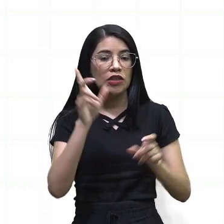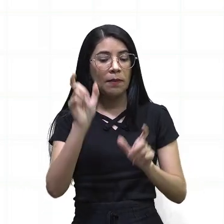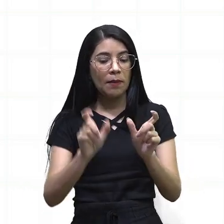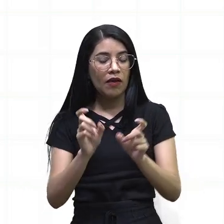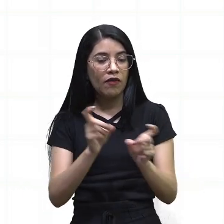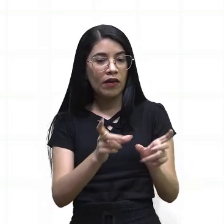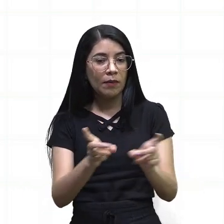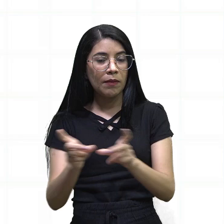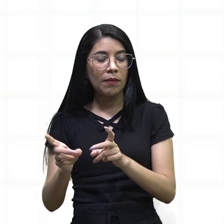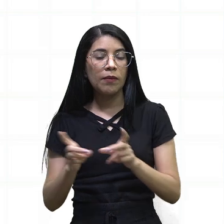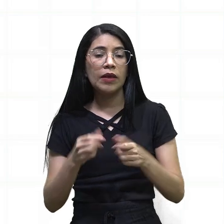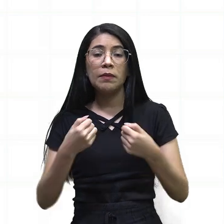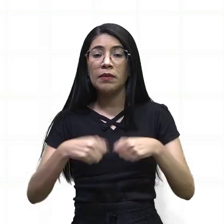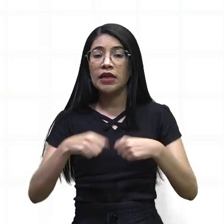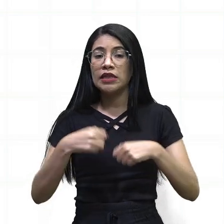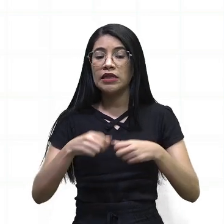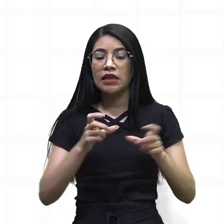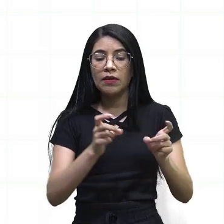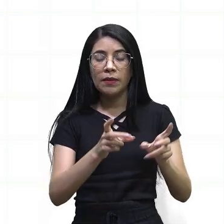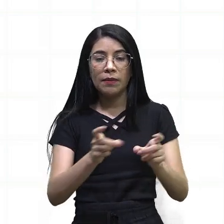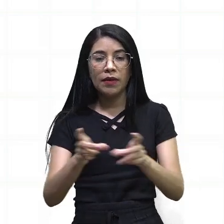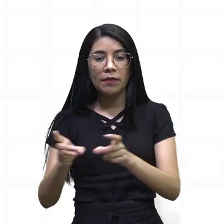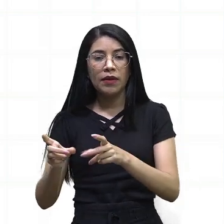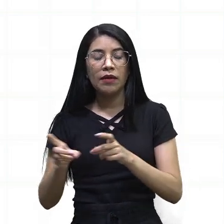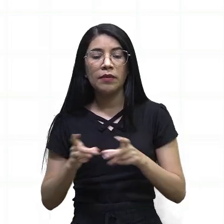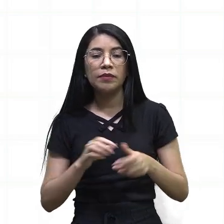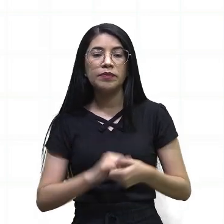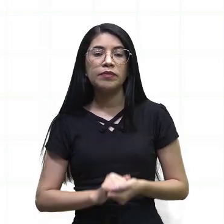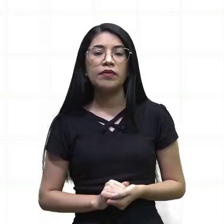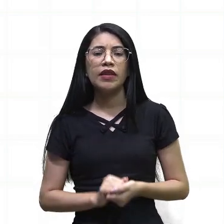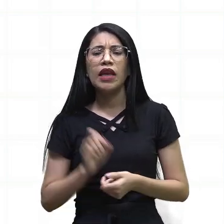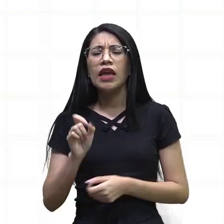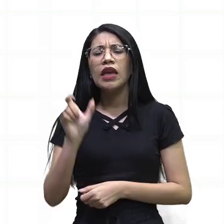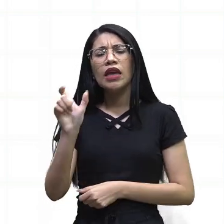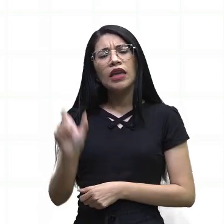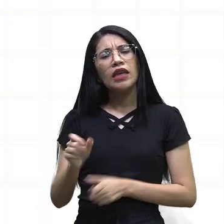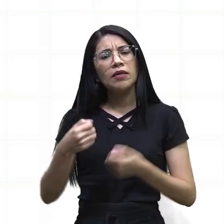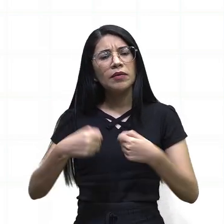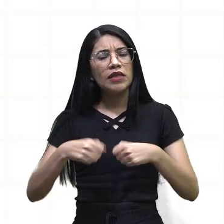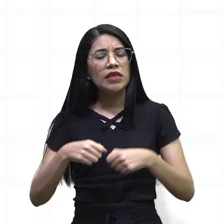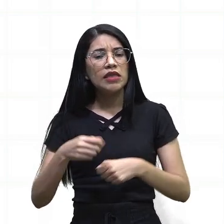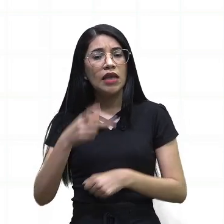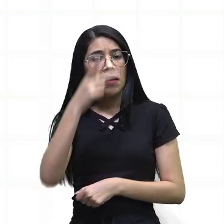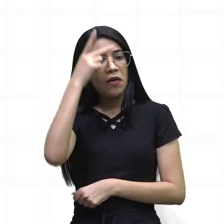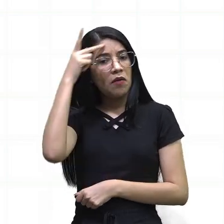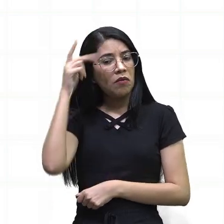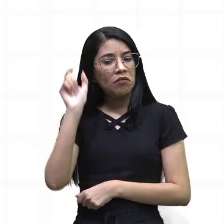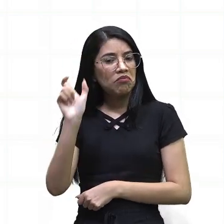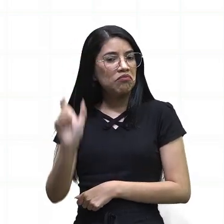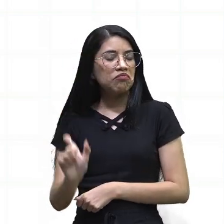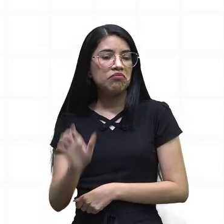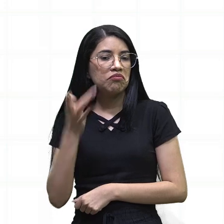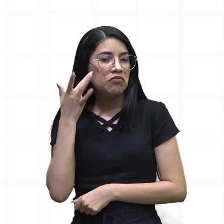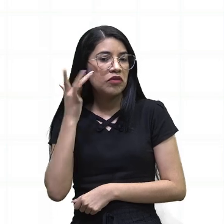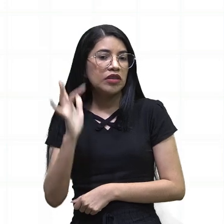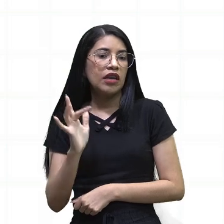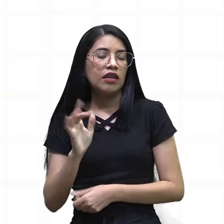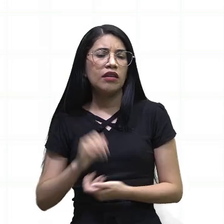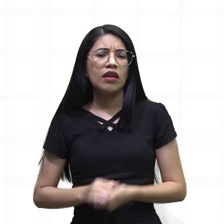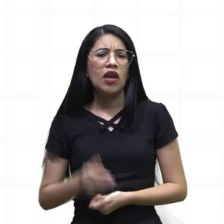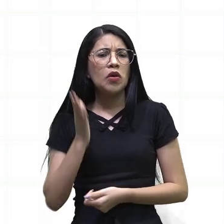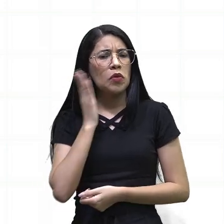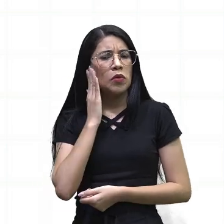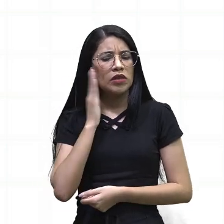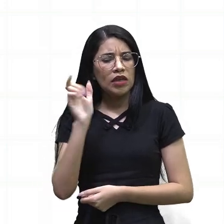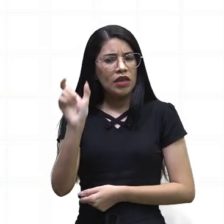nosso sujeito. Precisa-se de vendedoras. Quem precisa? Alguém precisa. Alguém, eu sei quem